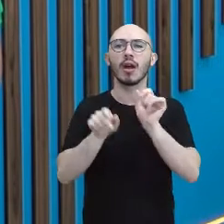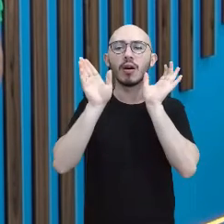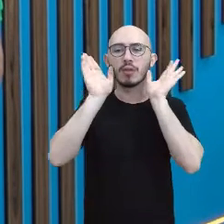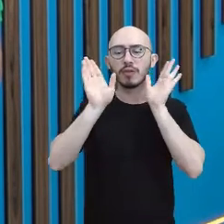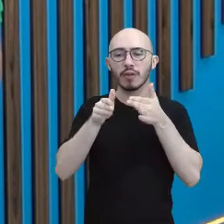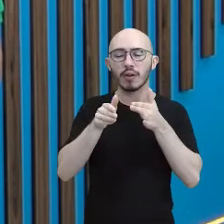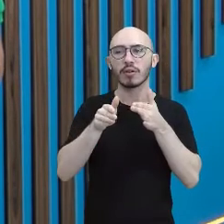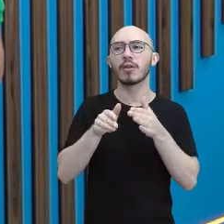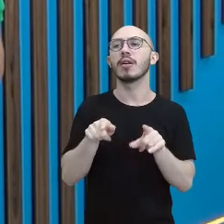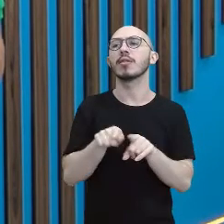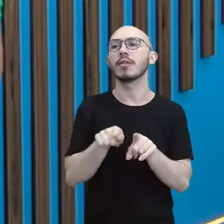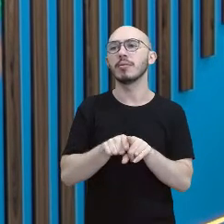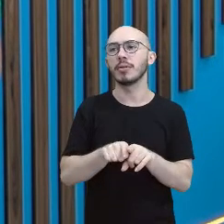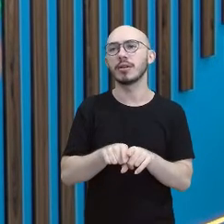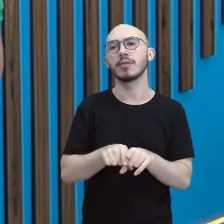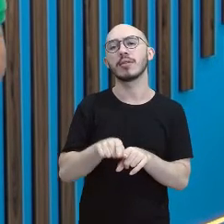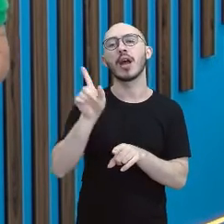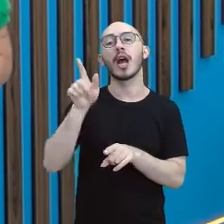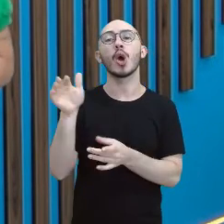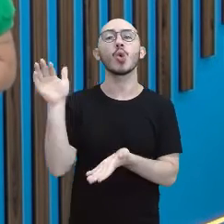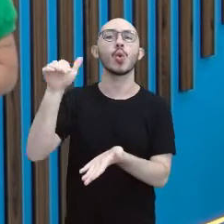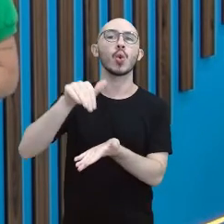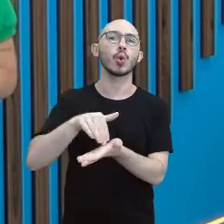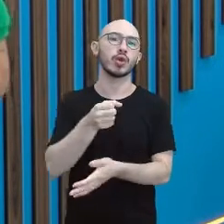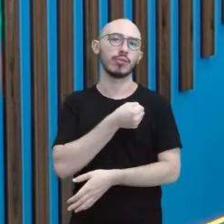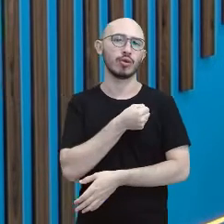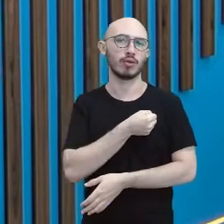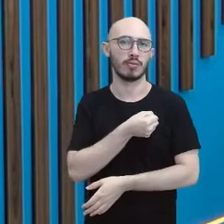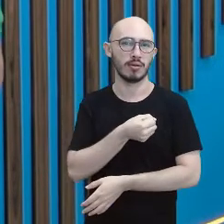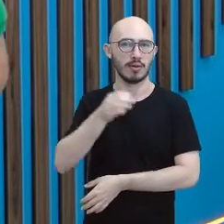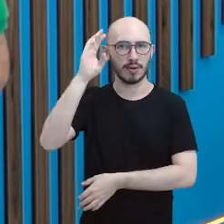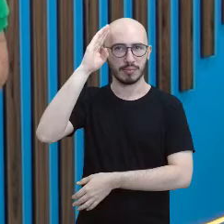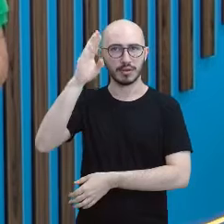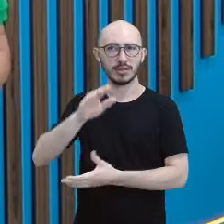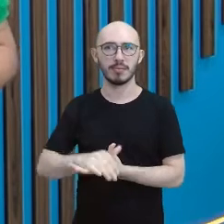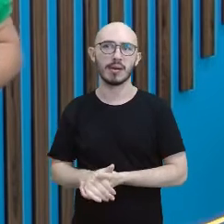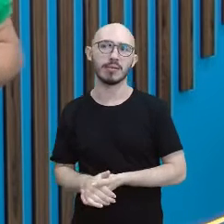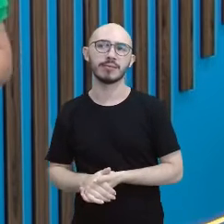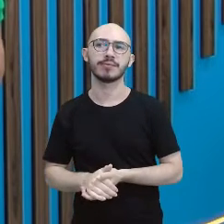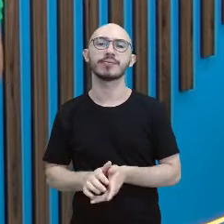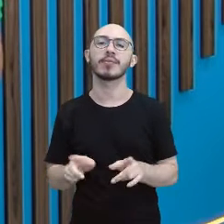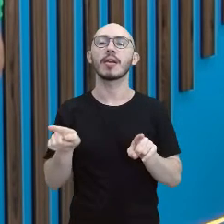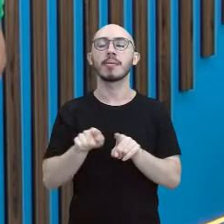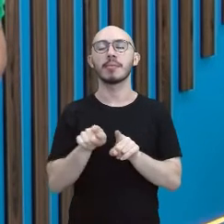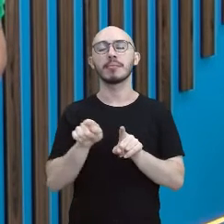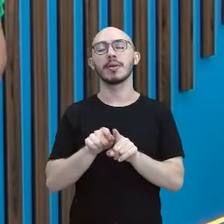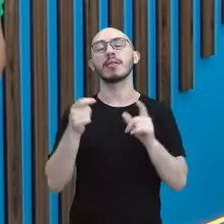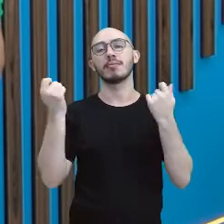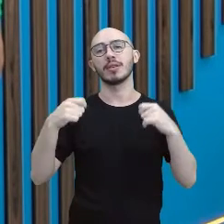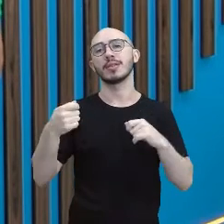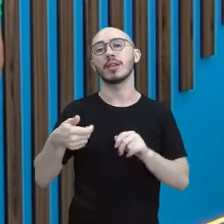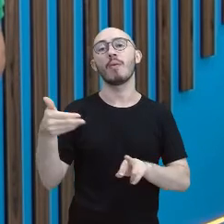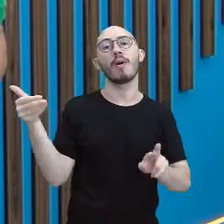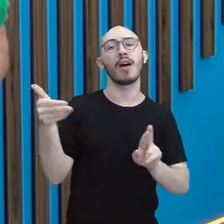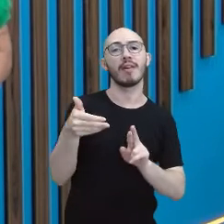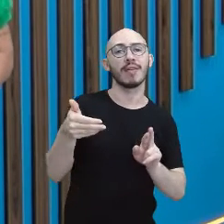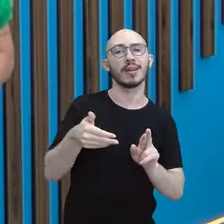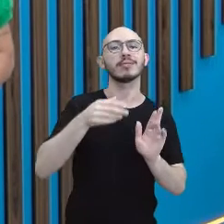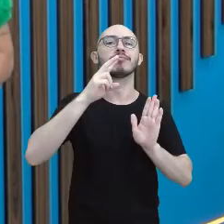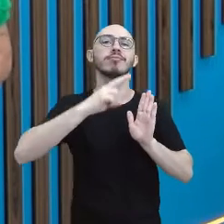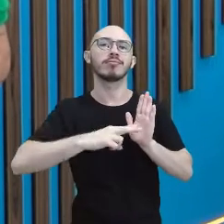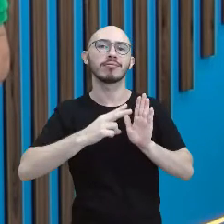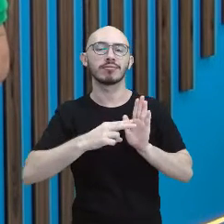aqui, coincide de ser o último, mas a gente vai tentar observar um número que tenha uma referência para a gente fazer uma leitura